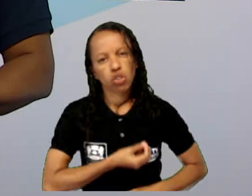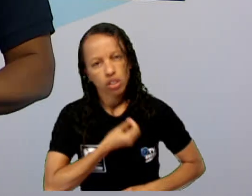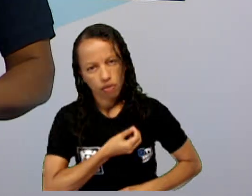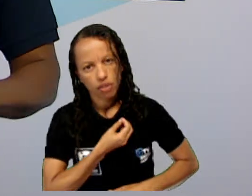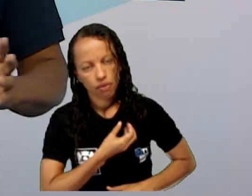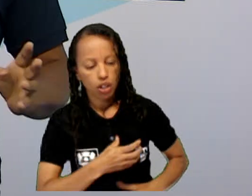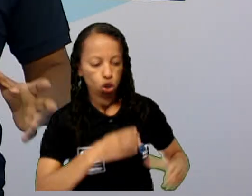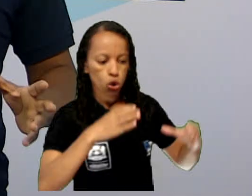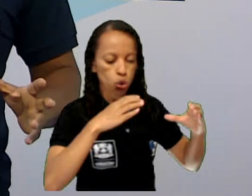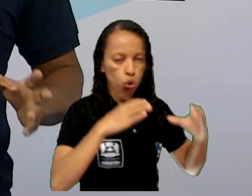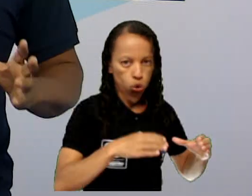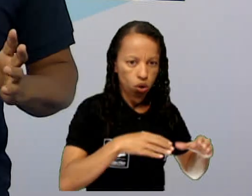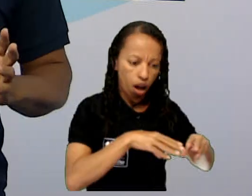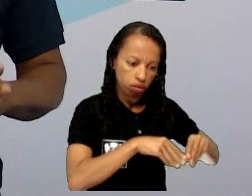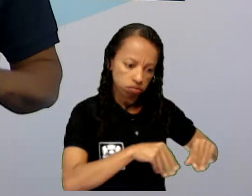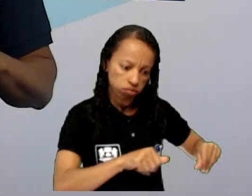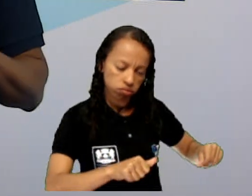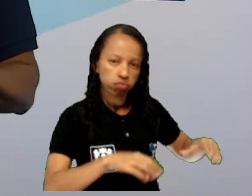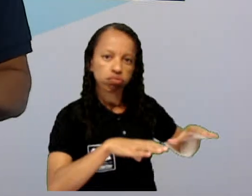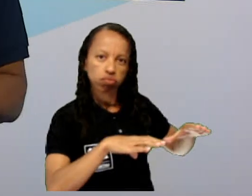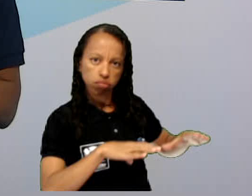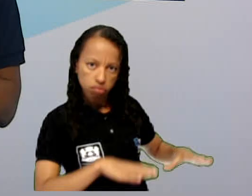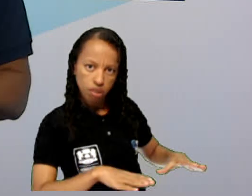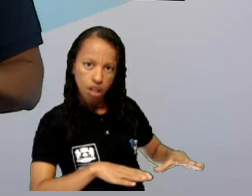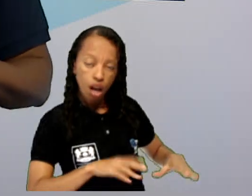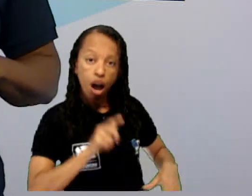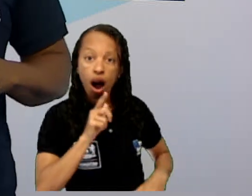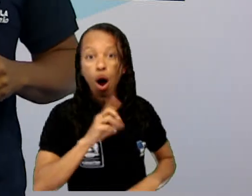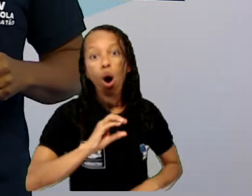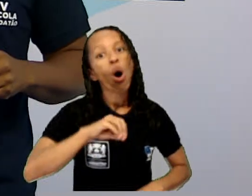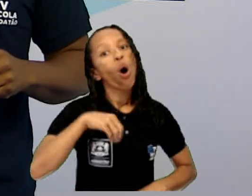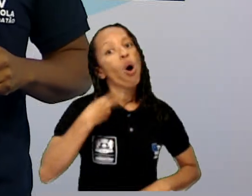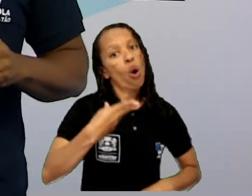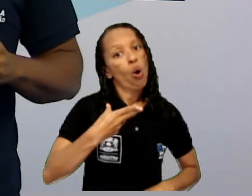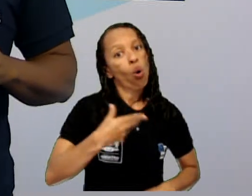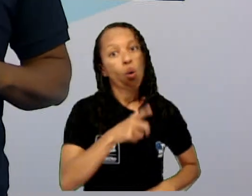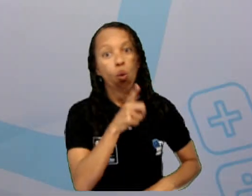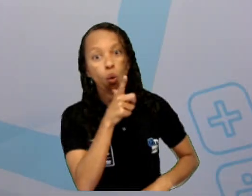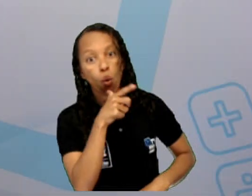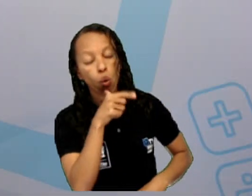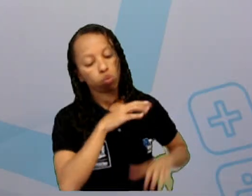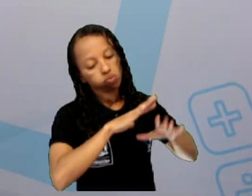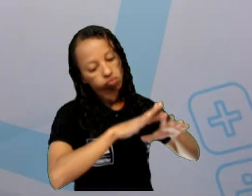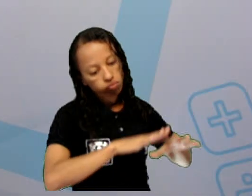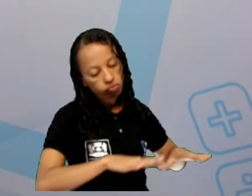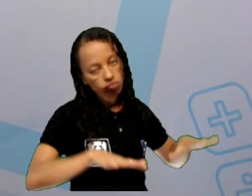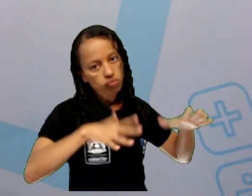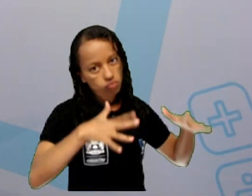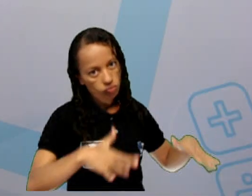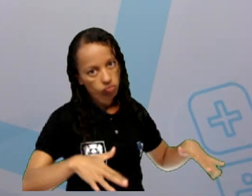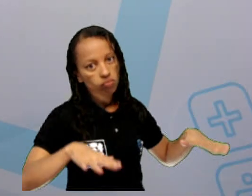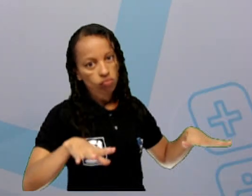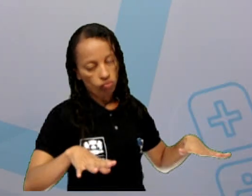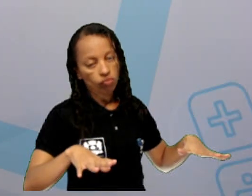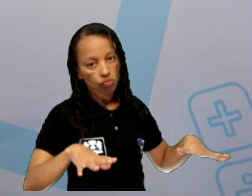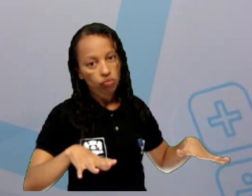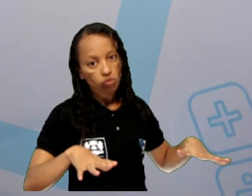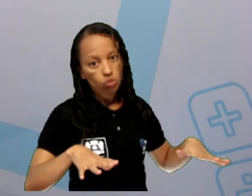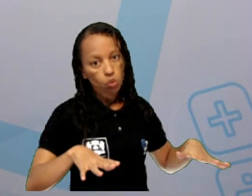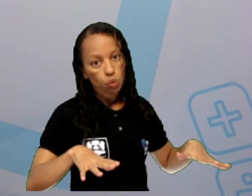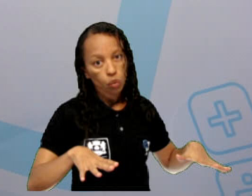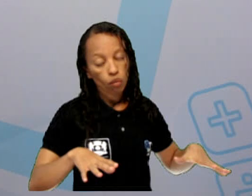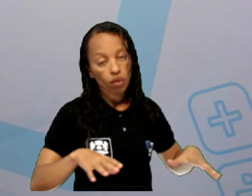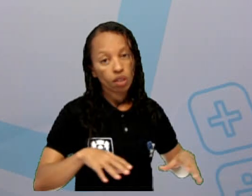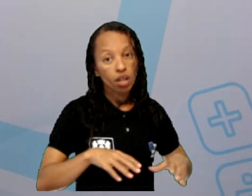terrestres, como também em ambientes aquáticos. E um detalhe, a maior parte dos répteis, eles são ovíparos,